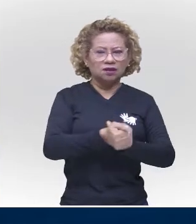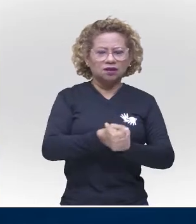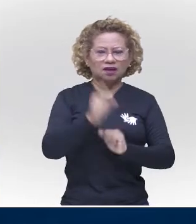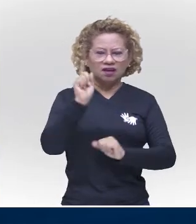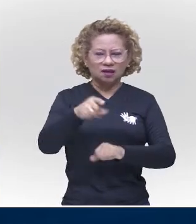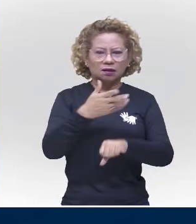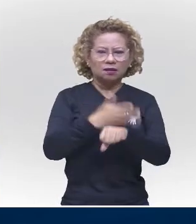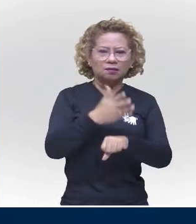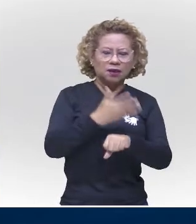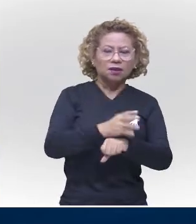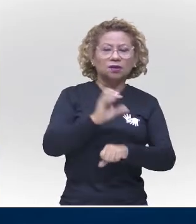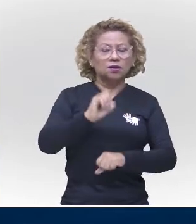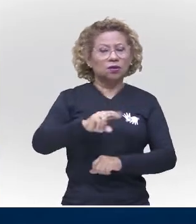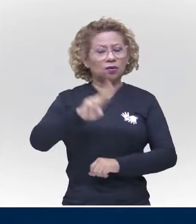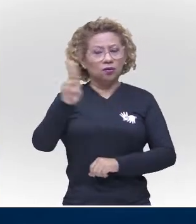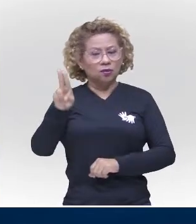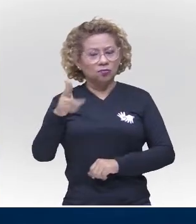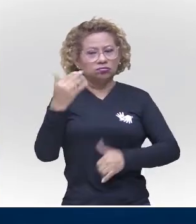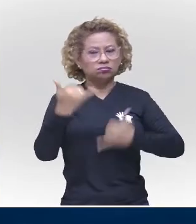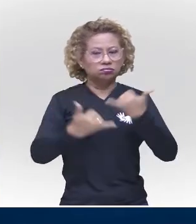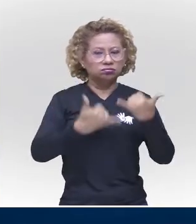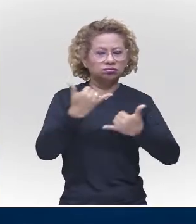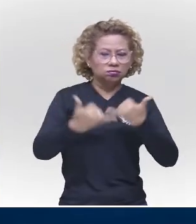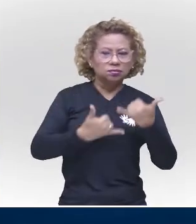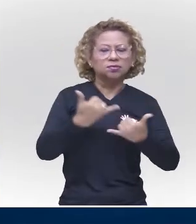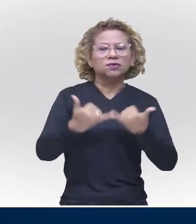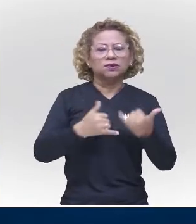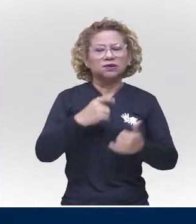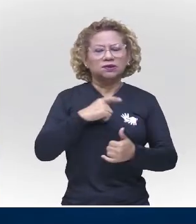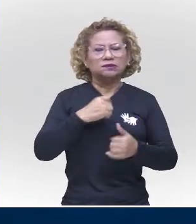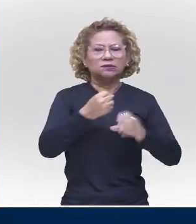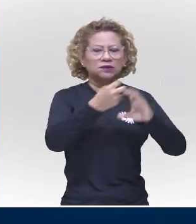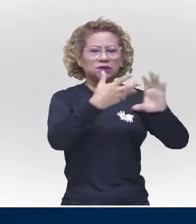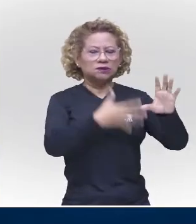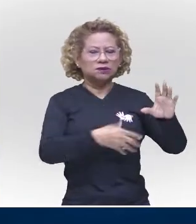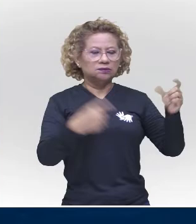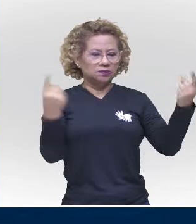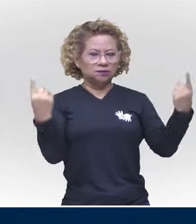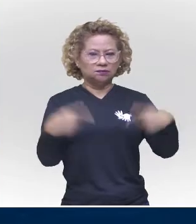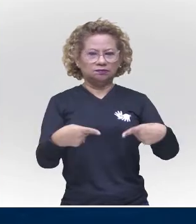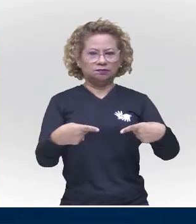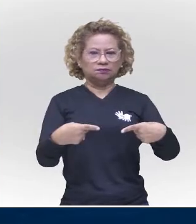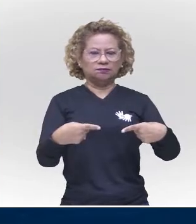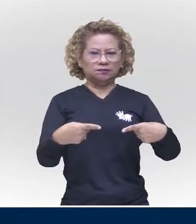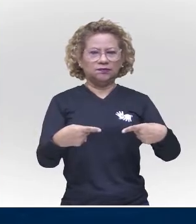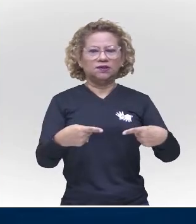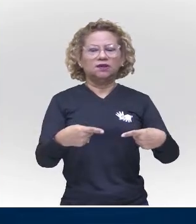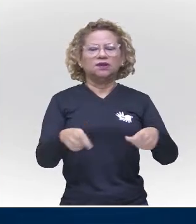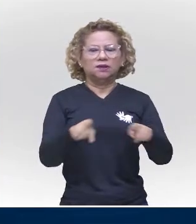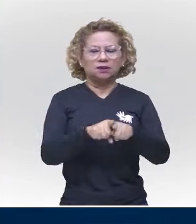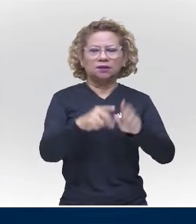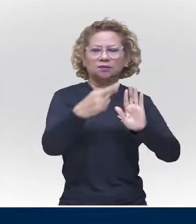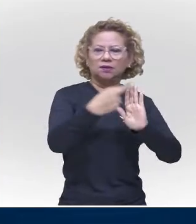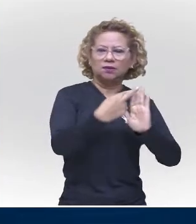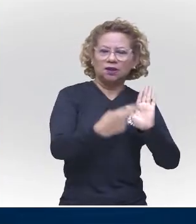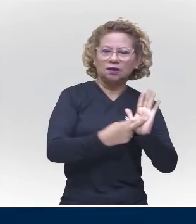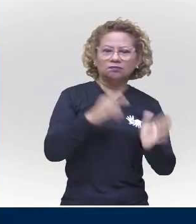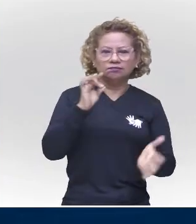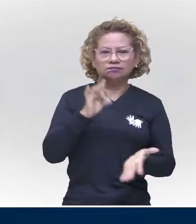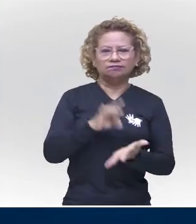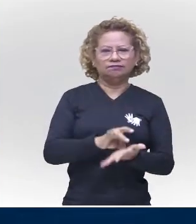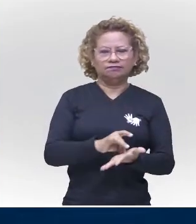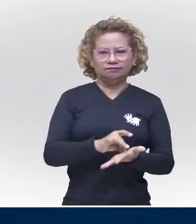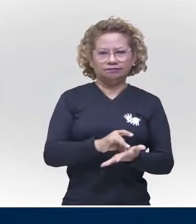se diferenciam por adotar um caráter competitivo e com regras oficiais, ou